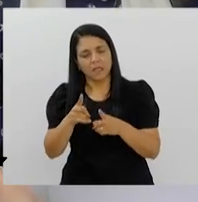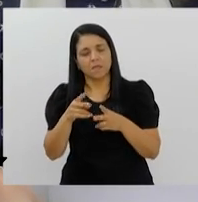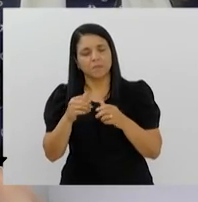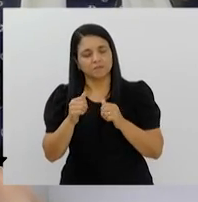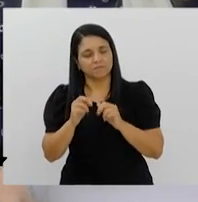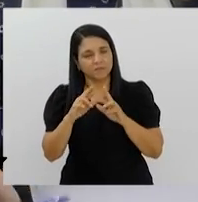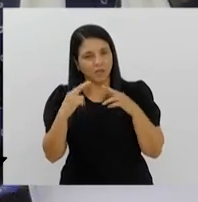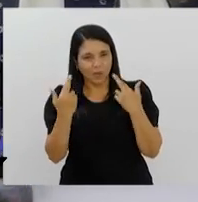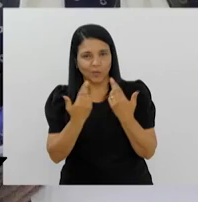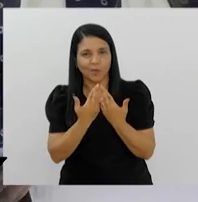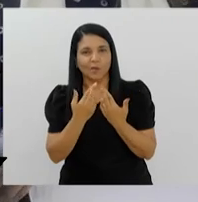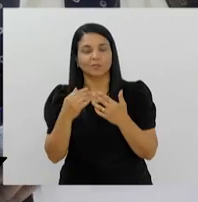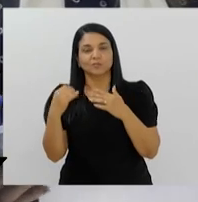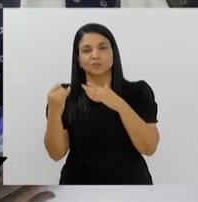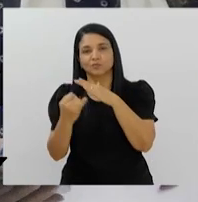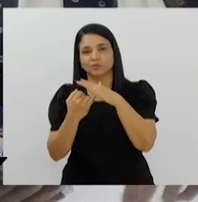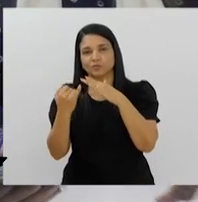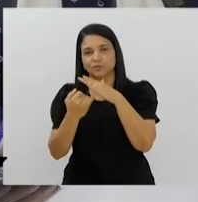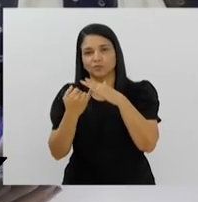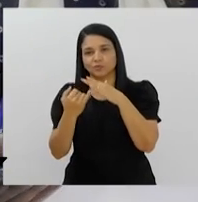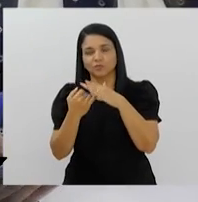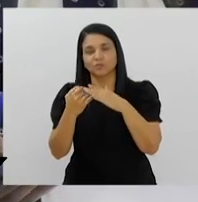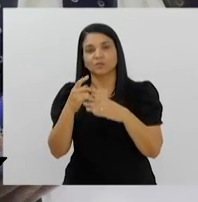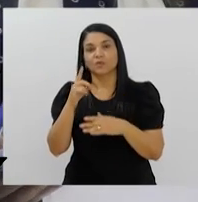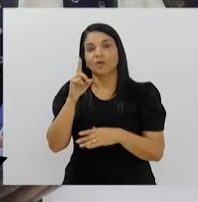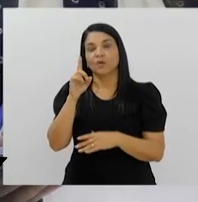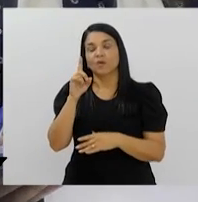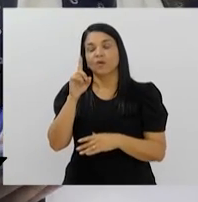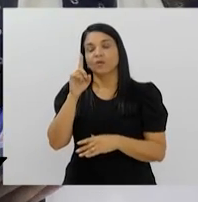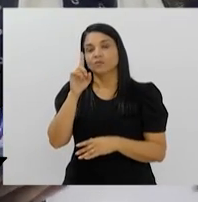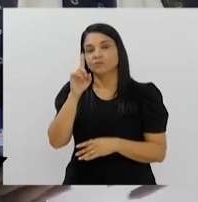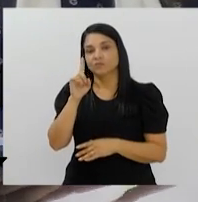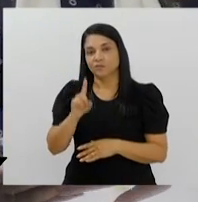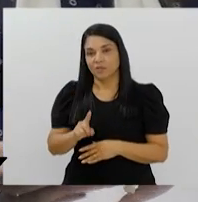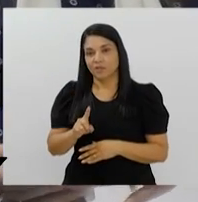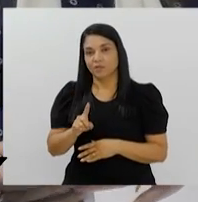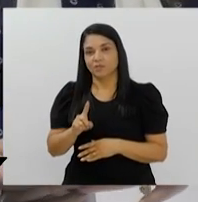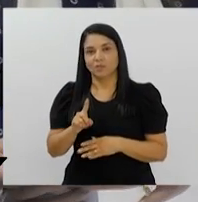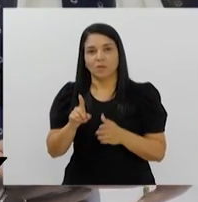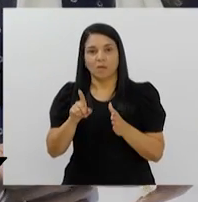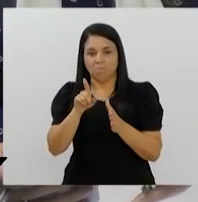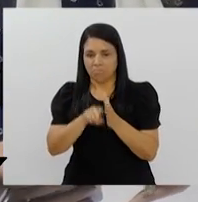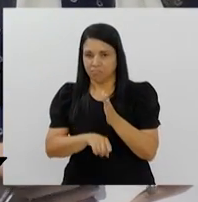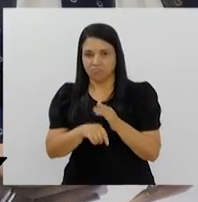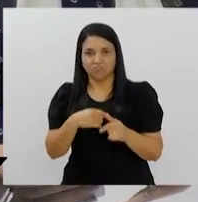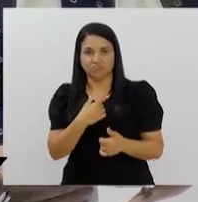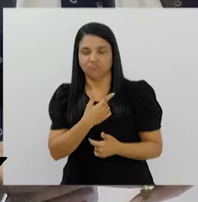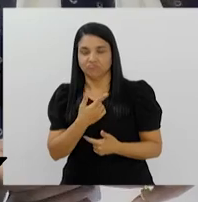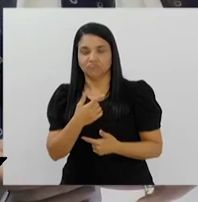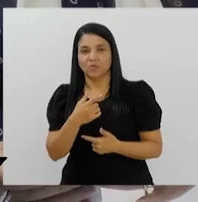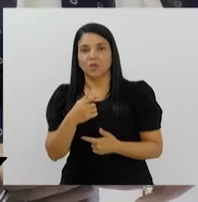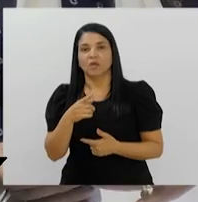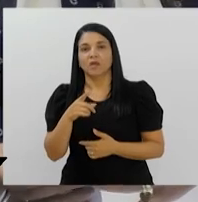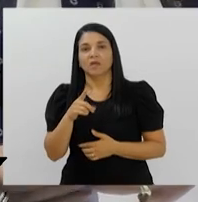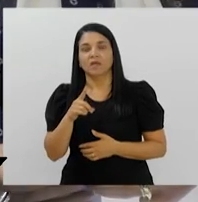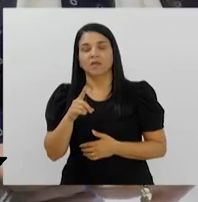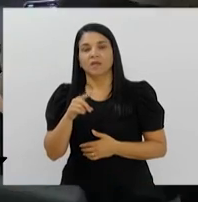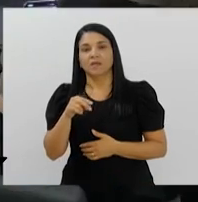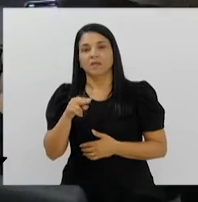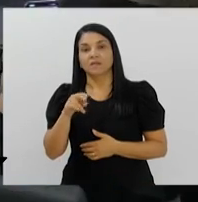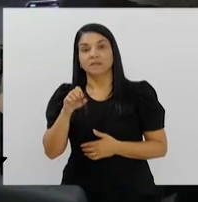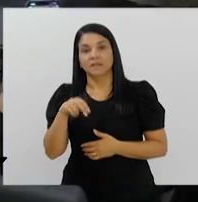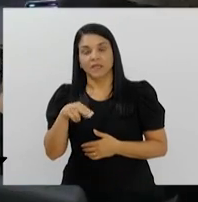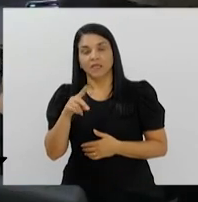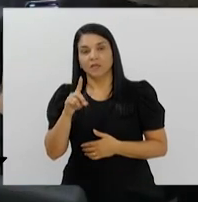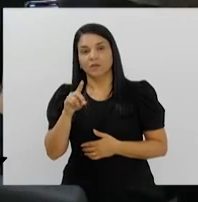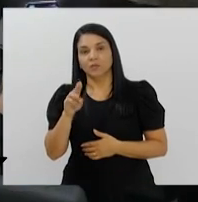conosco que é do Instituto nenhum direito a menos eu queria eh Fabi Você tem uma pergunta também fazer o microfone Fabi para